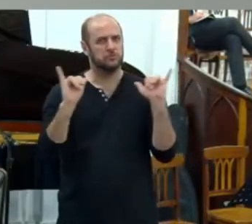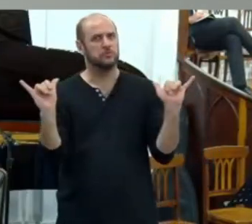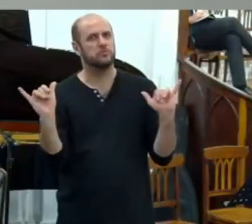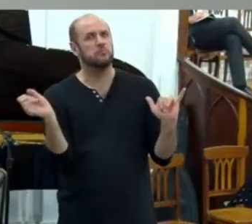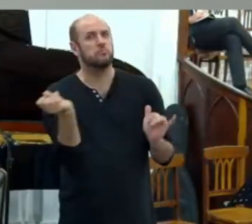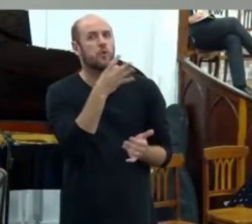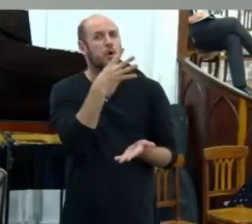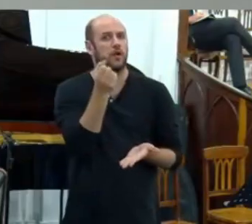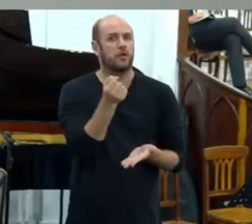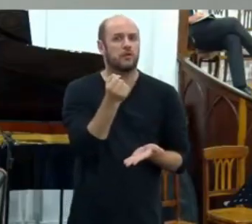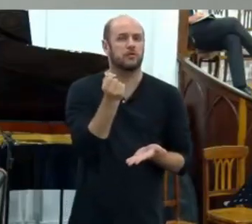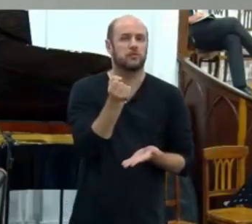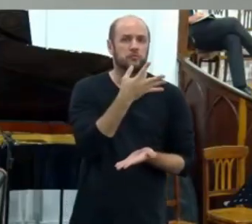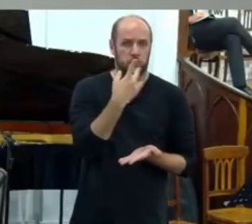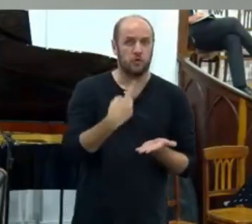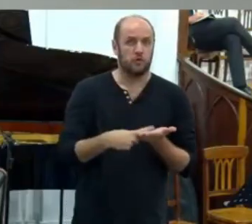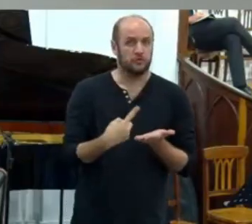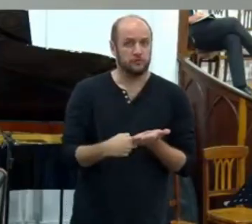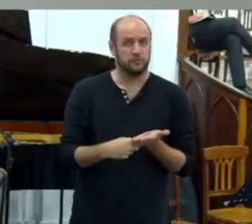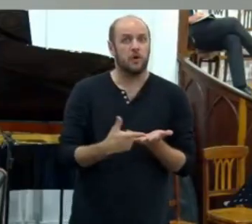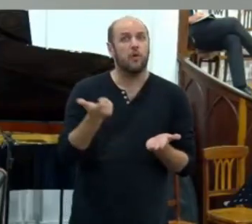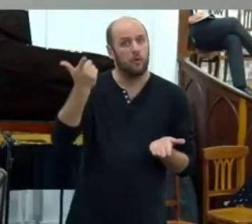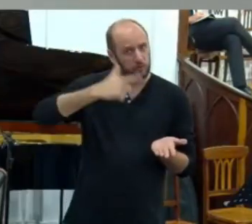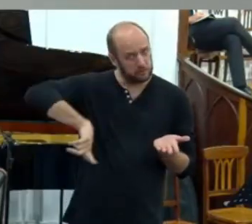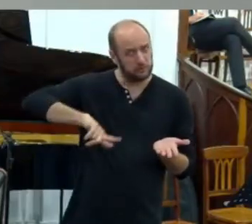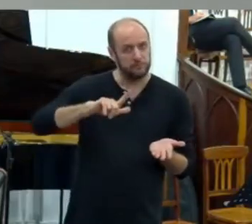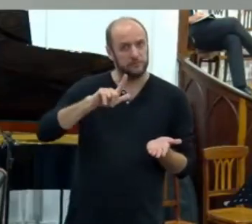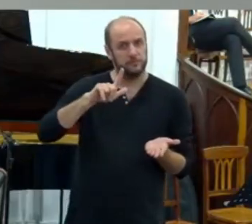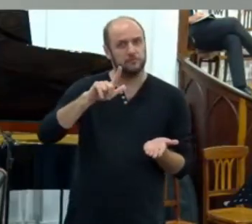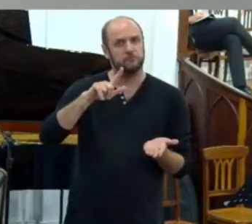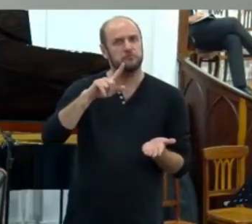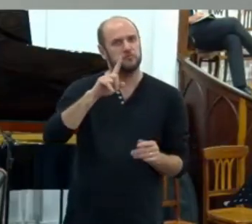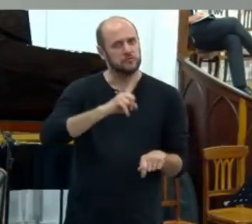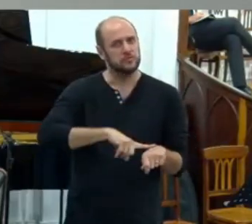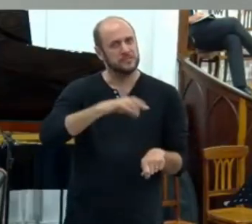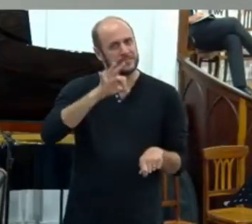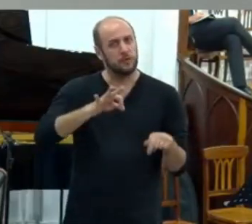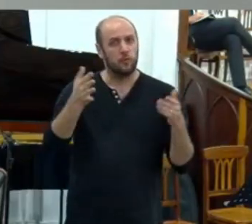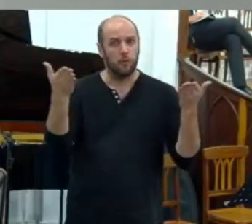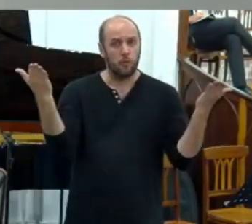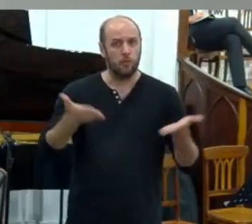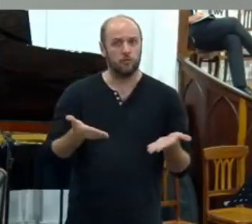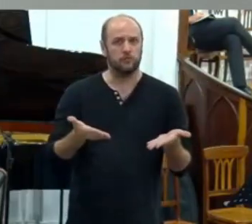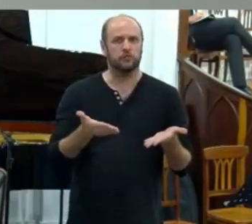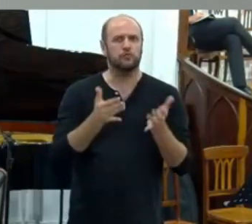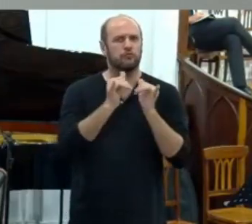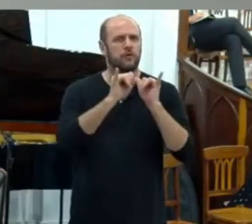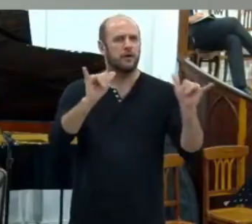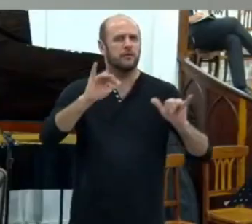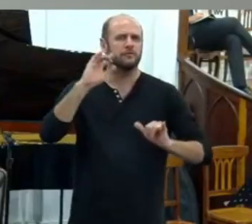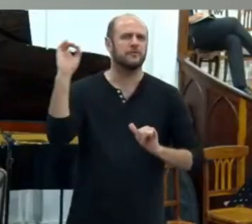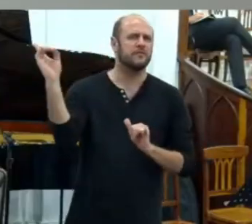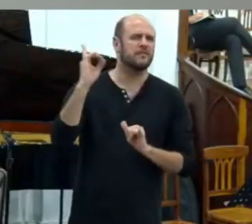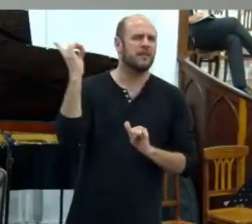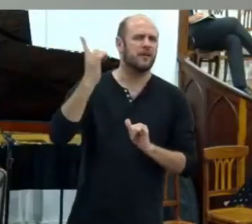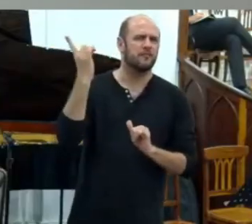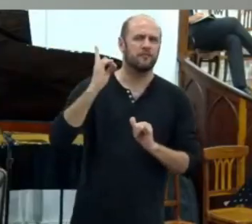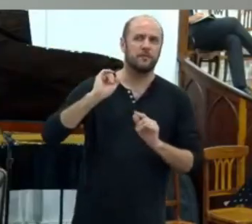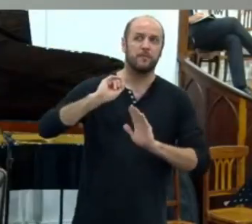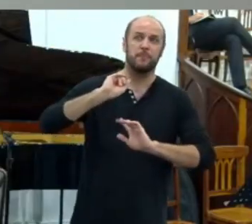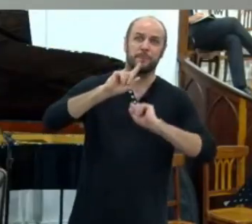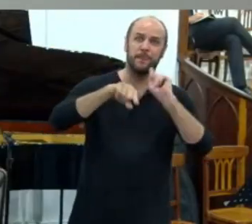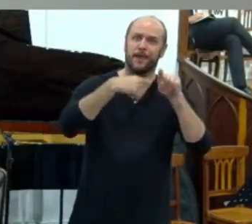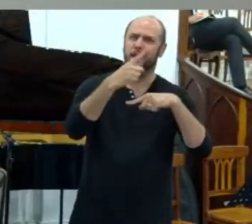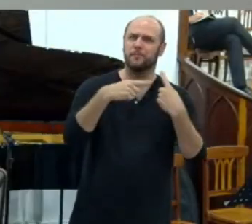boas novas. De novo, determina certo dia, hoje, falando por Davi, muito tempo